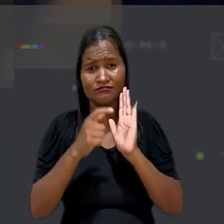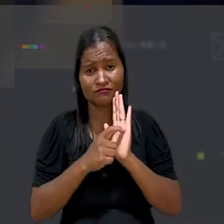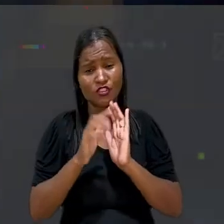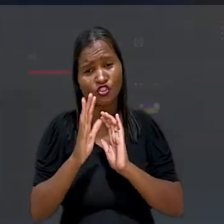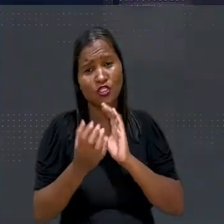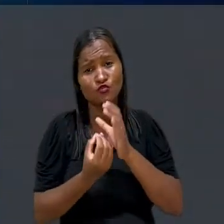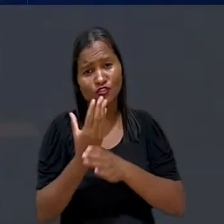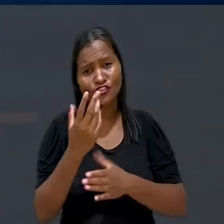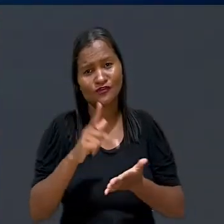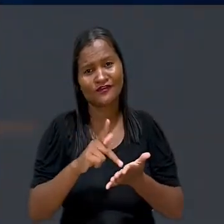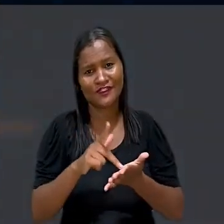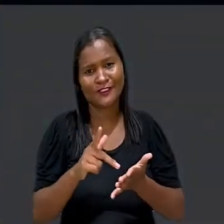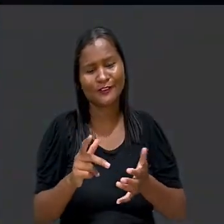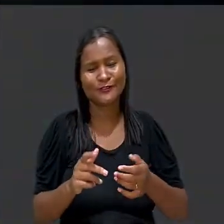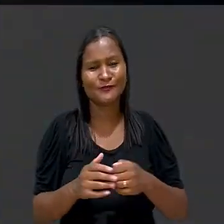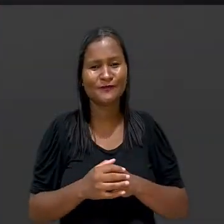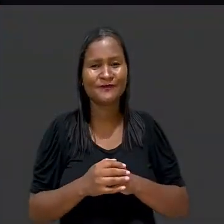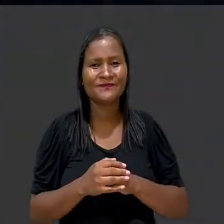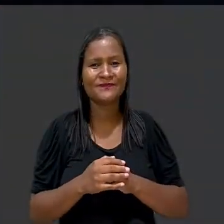na verdade.